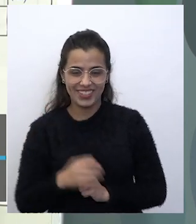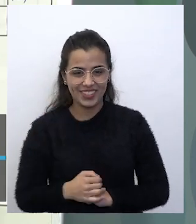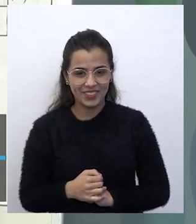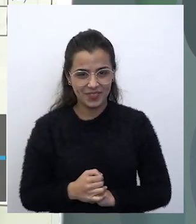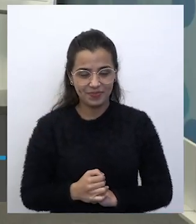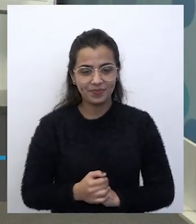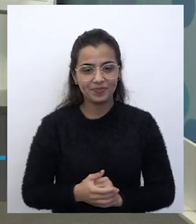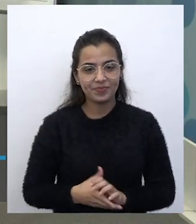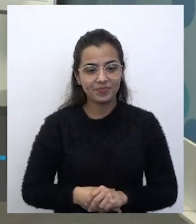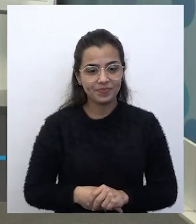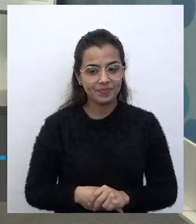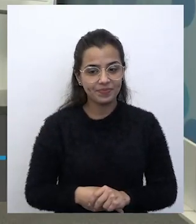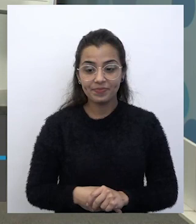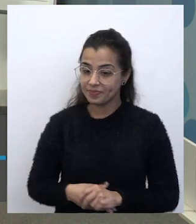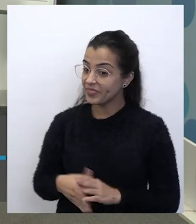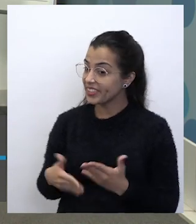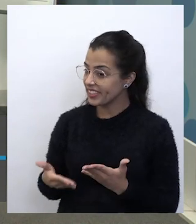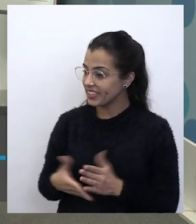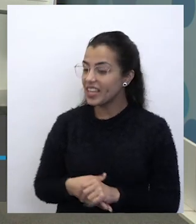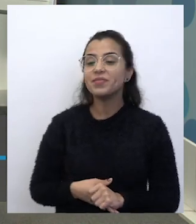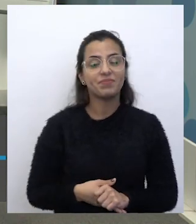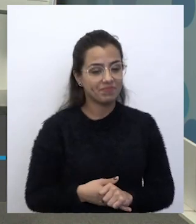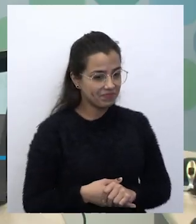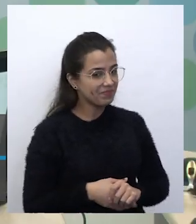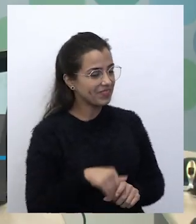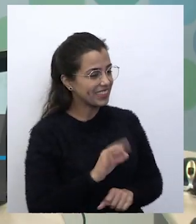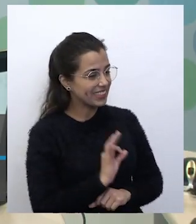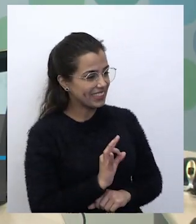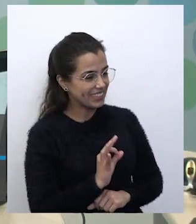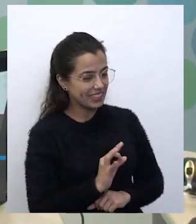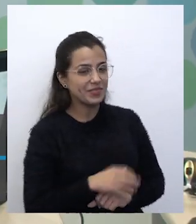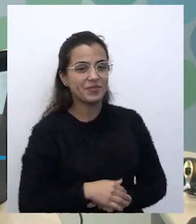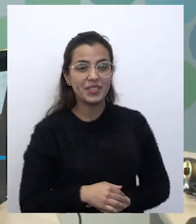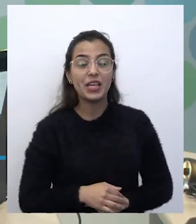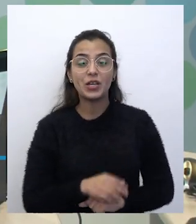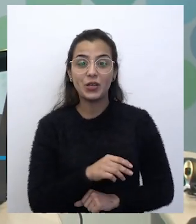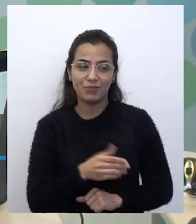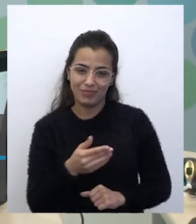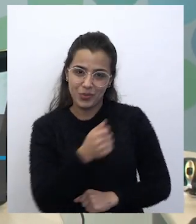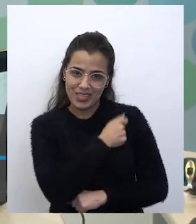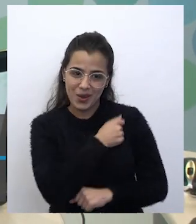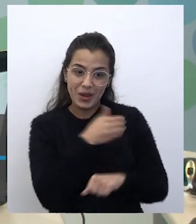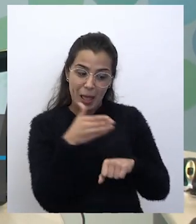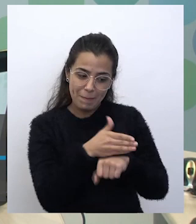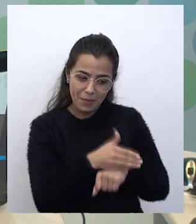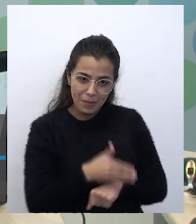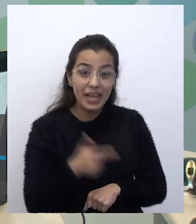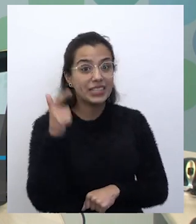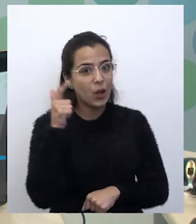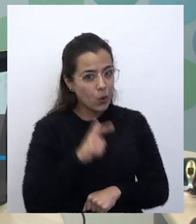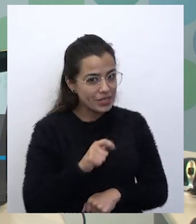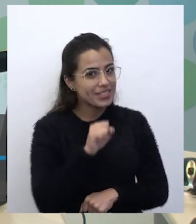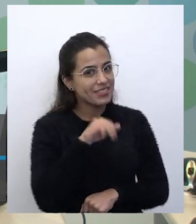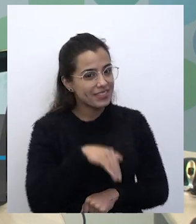Conta pra mim. Falaram sim, professora Roberta. Os nossos alunos estão bastante antenados e eles estão conseguindo fazer as continhas sim.